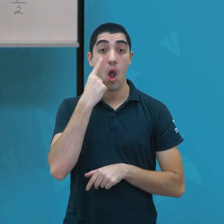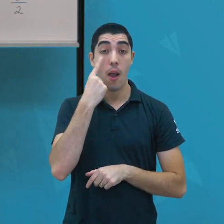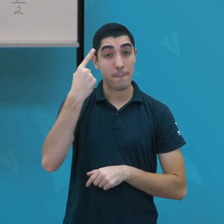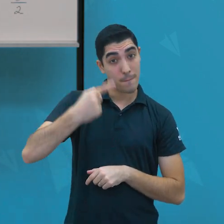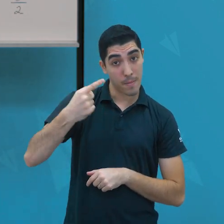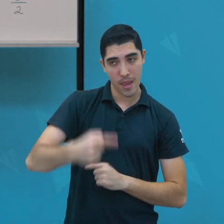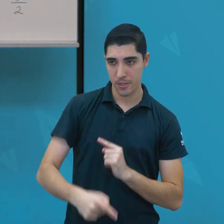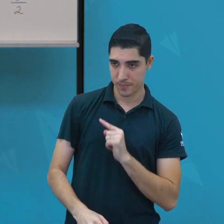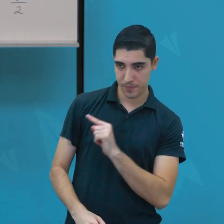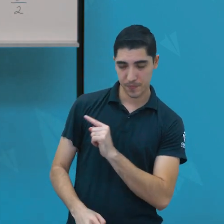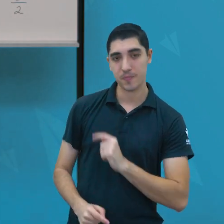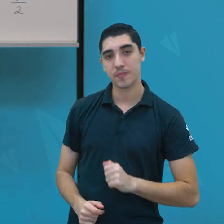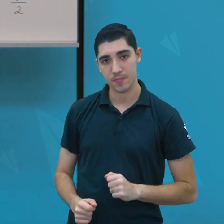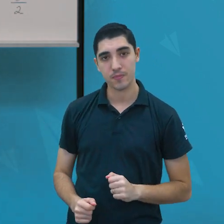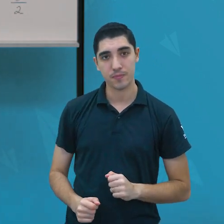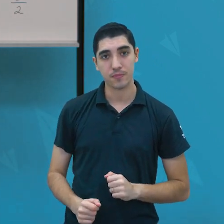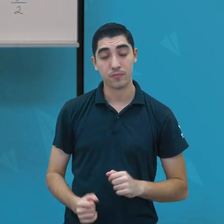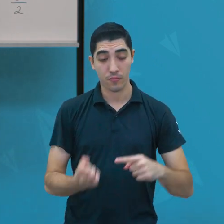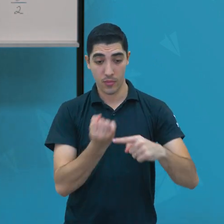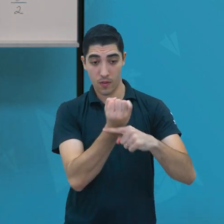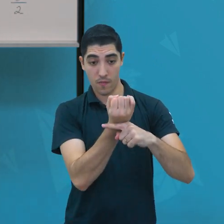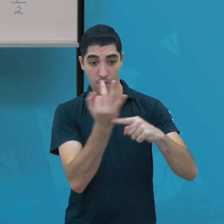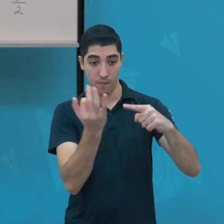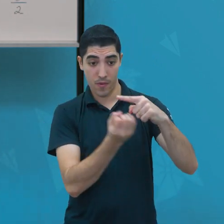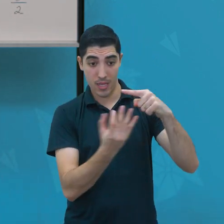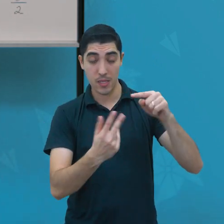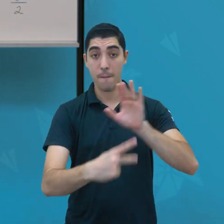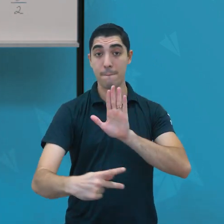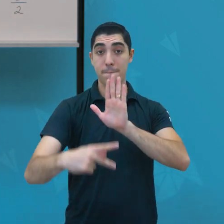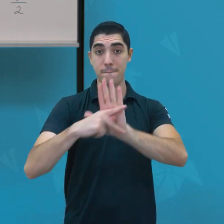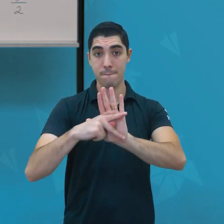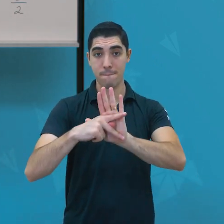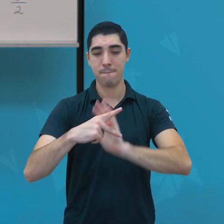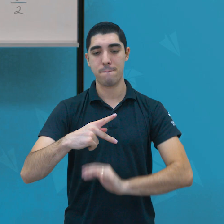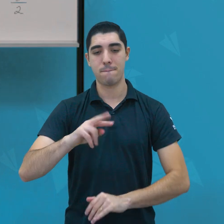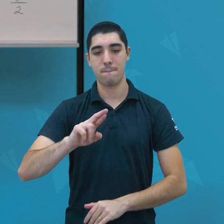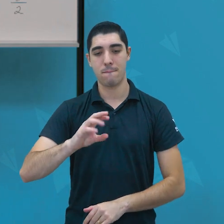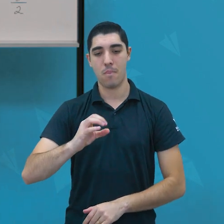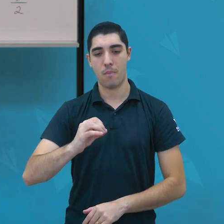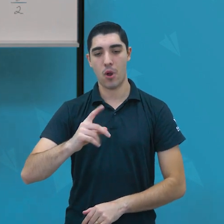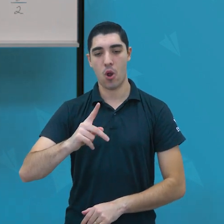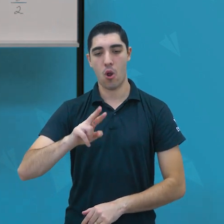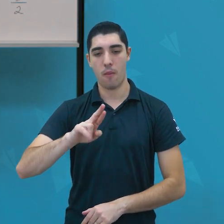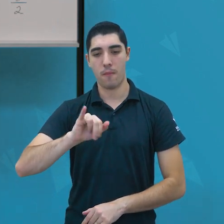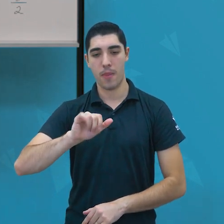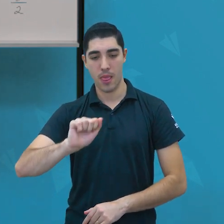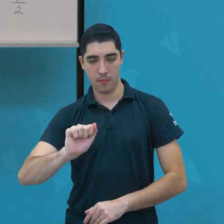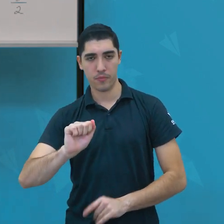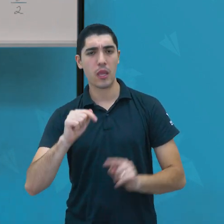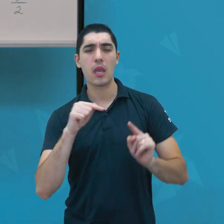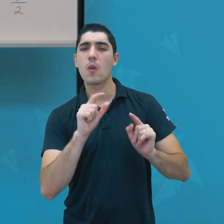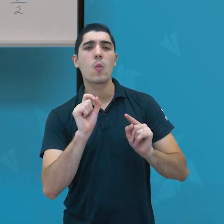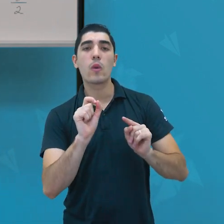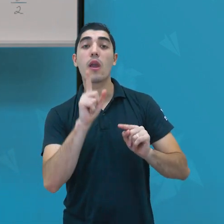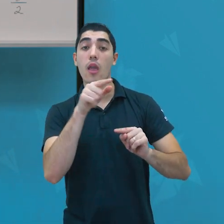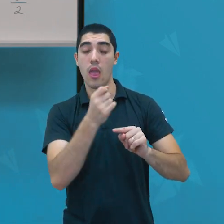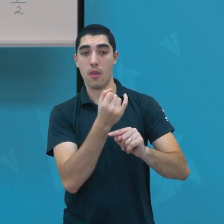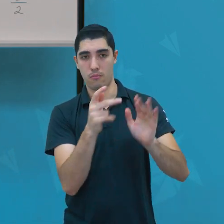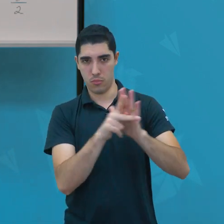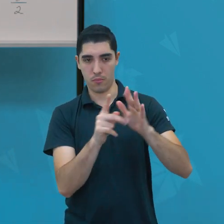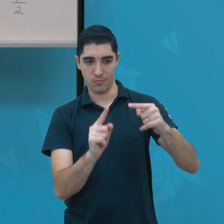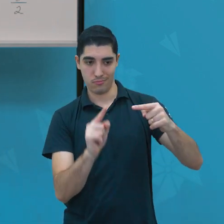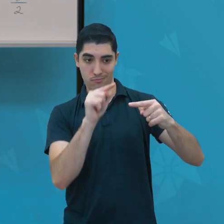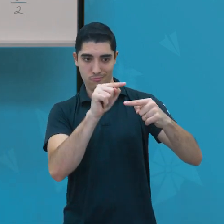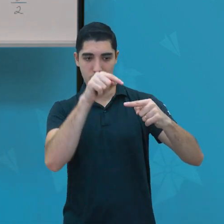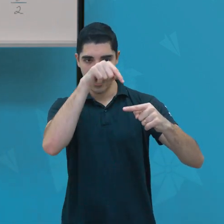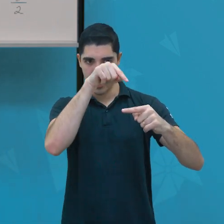diversidade. Primeira delas aqui para nós, olha só, fração própria. O que é a fração própria? Toda fração